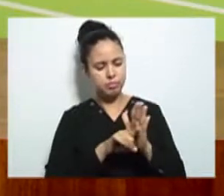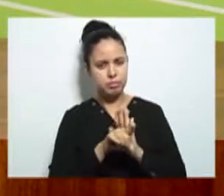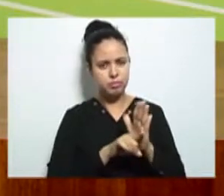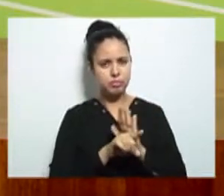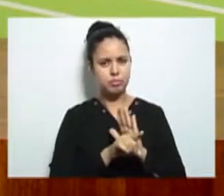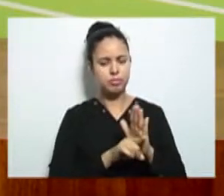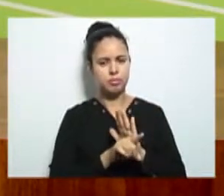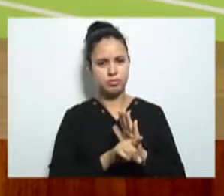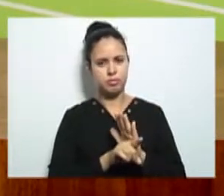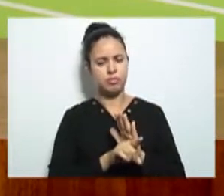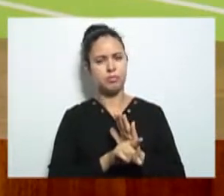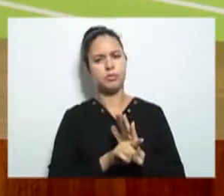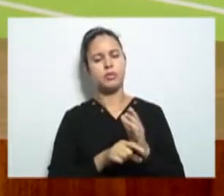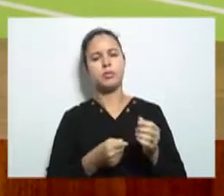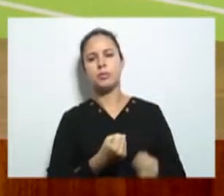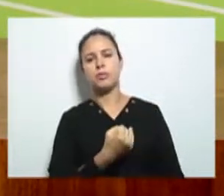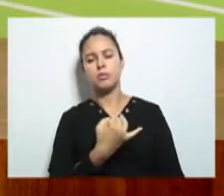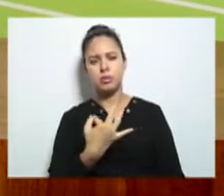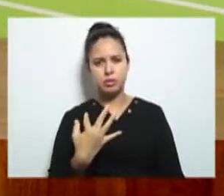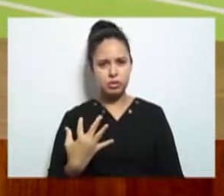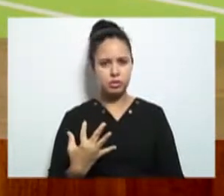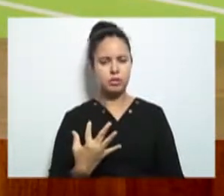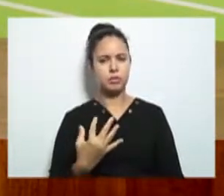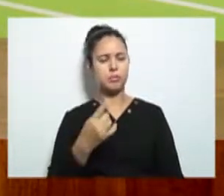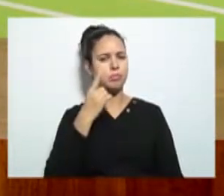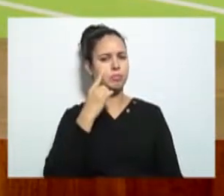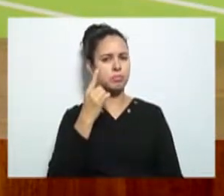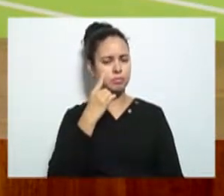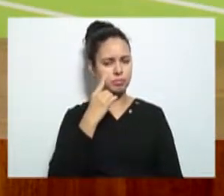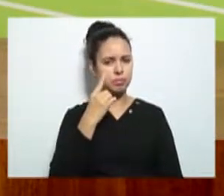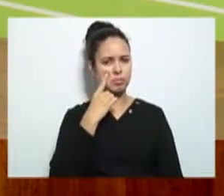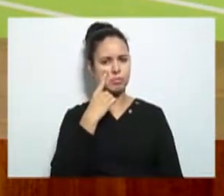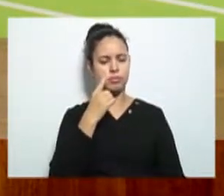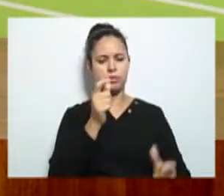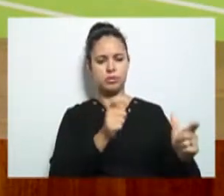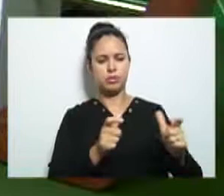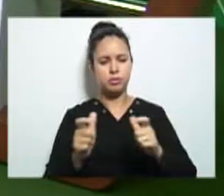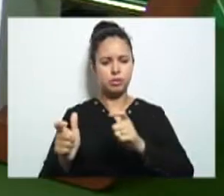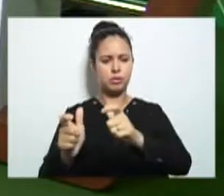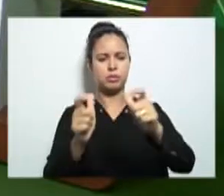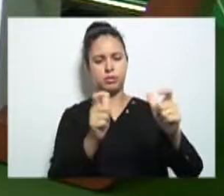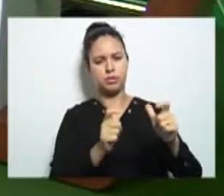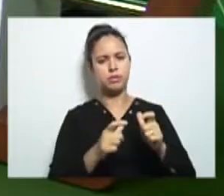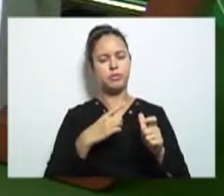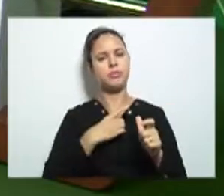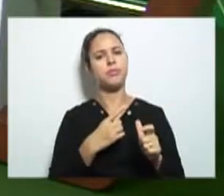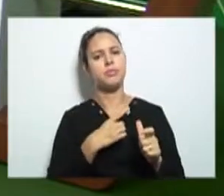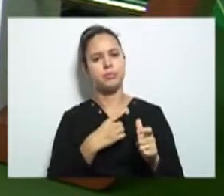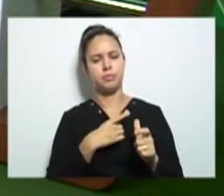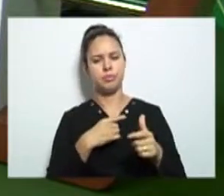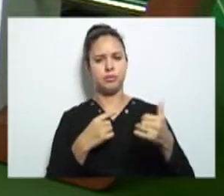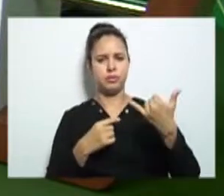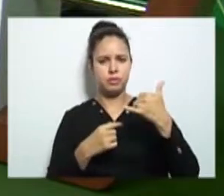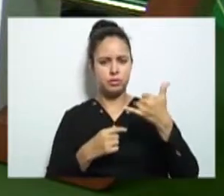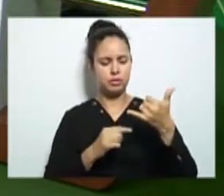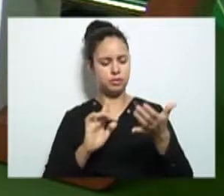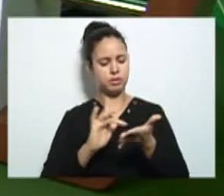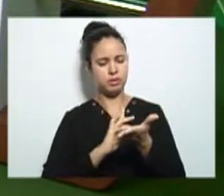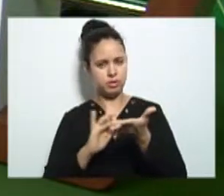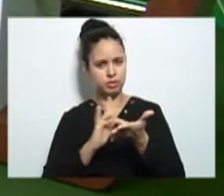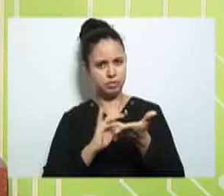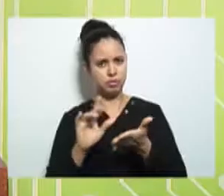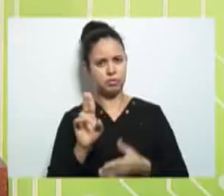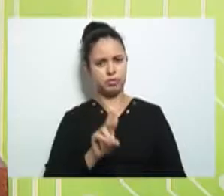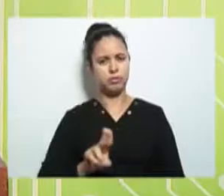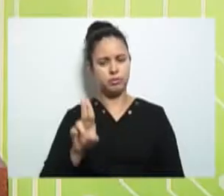aquele preço. Já ali ele já consulta e tudo mais, restaurantes, como o senhor falou também, né, professor? Justamente. O smartphone e o tablet, eles são muito utilizados para isso.